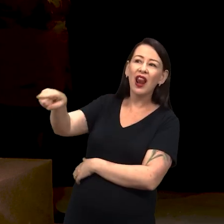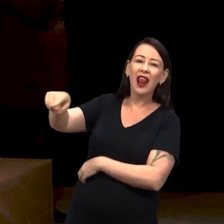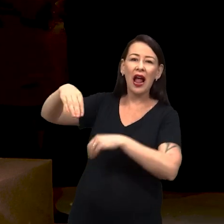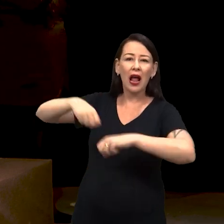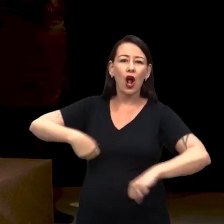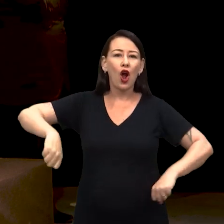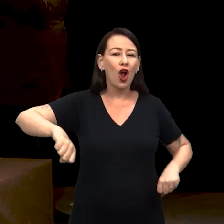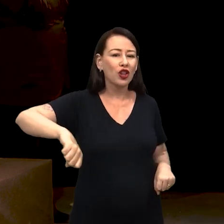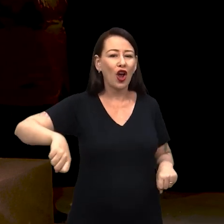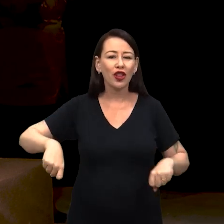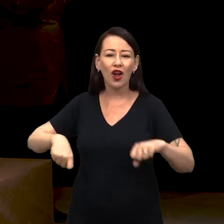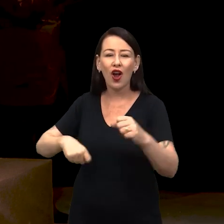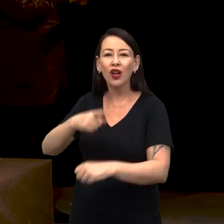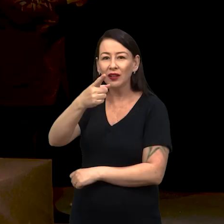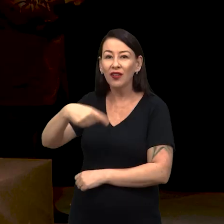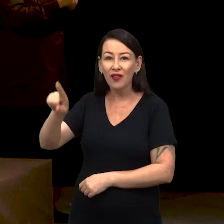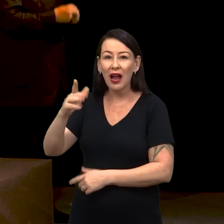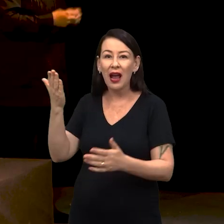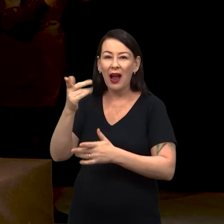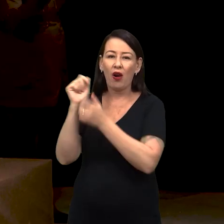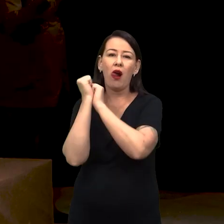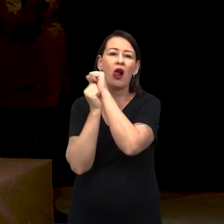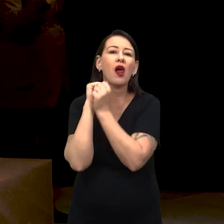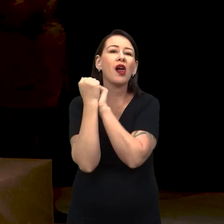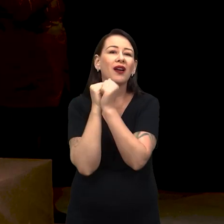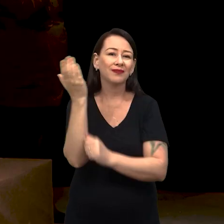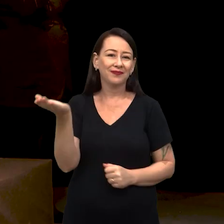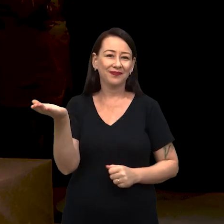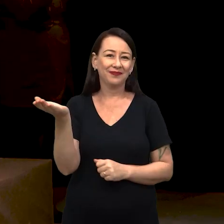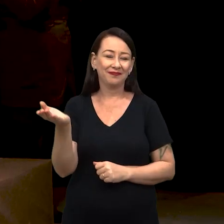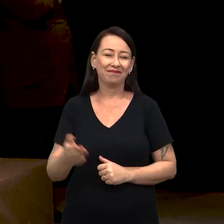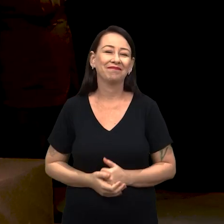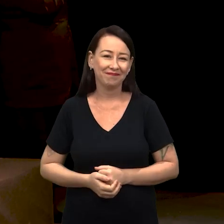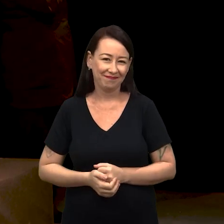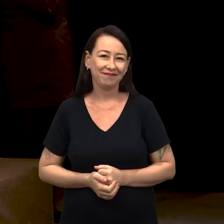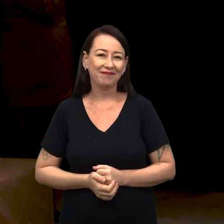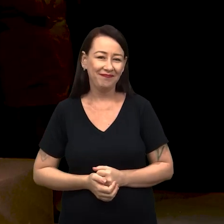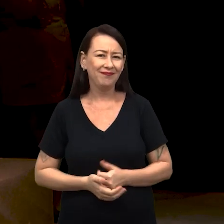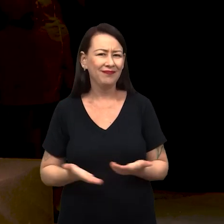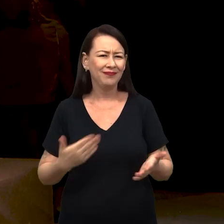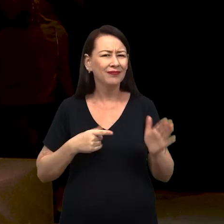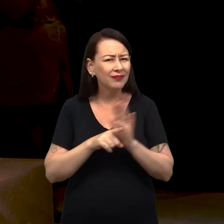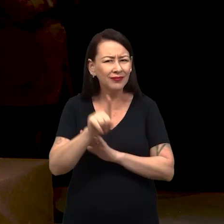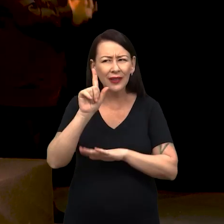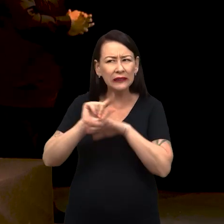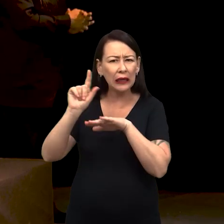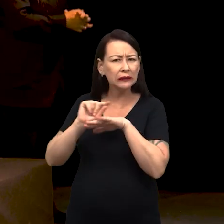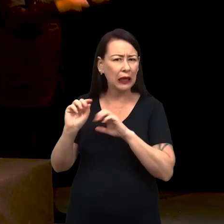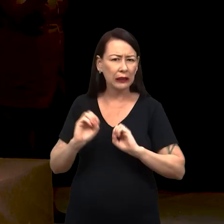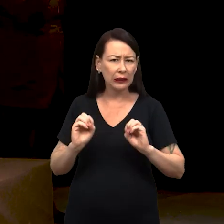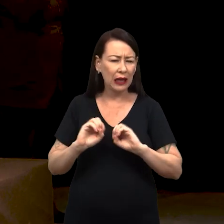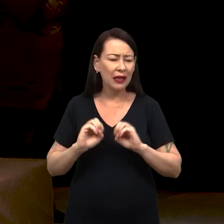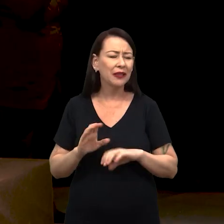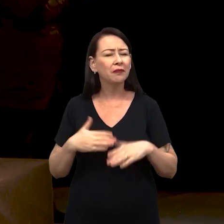de roda, noite inteira. Agora o povo fica ali, noite inteira se esfregando, né? E aí, nada disso aí,